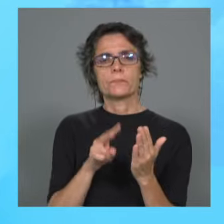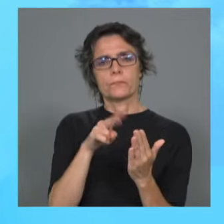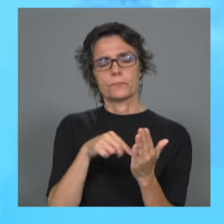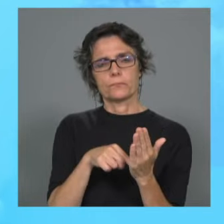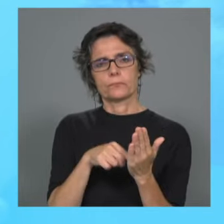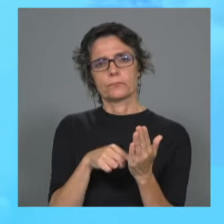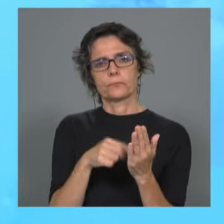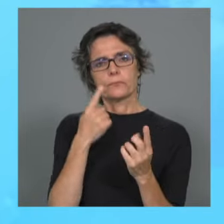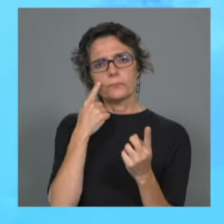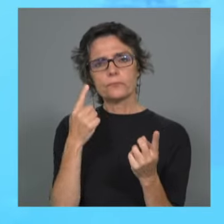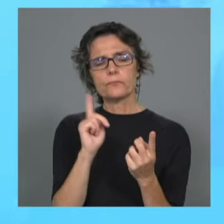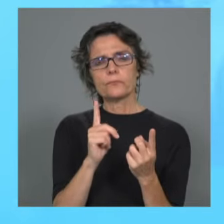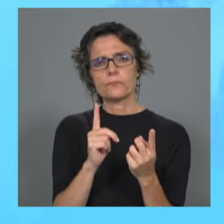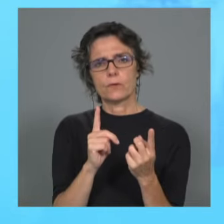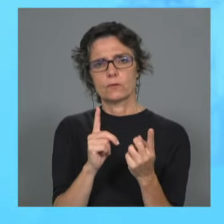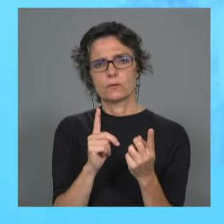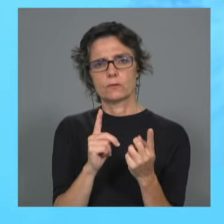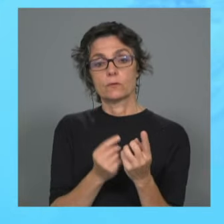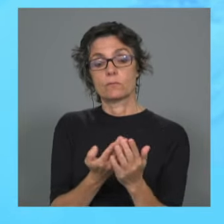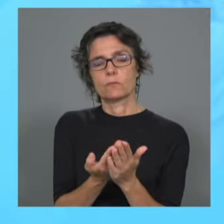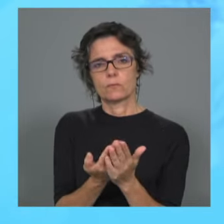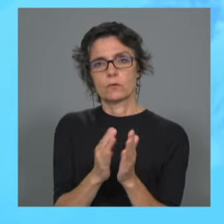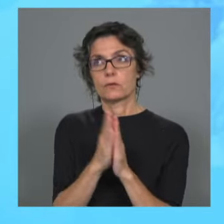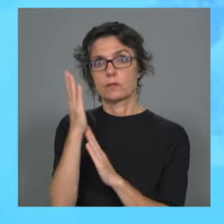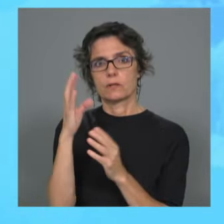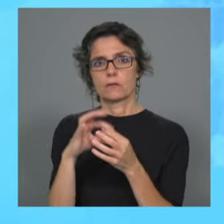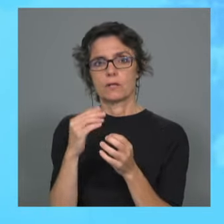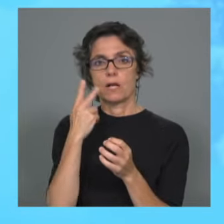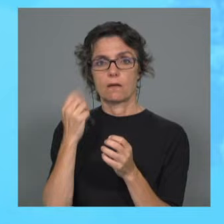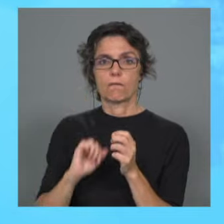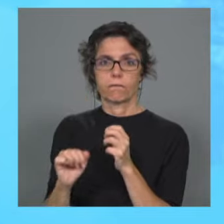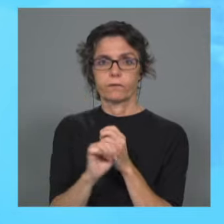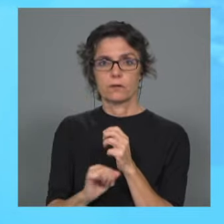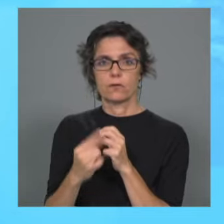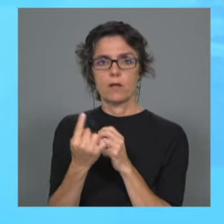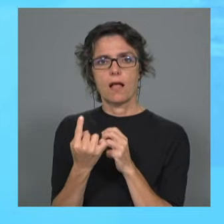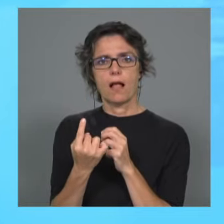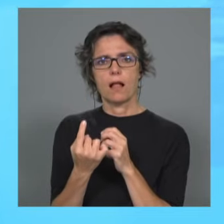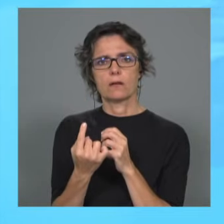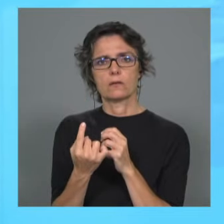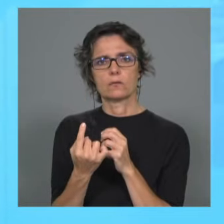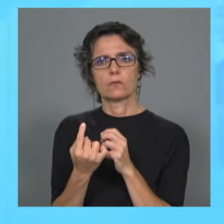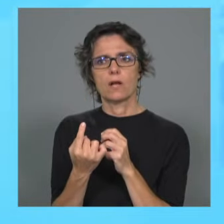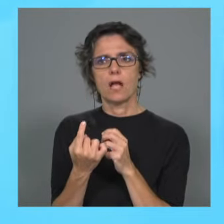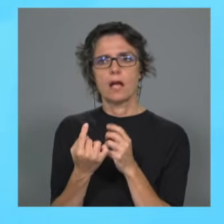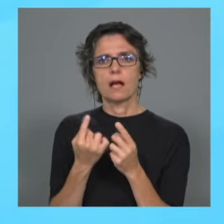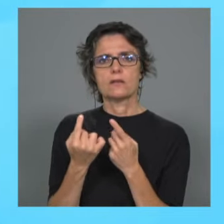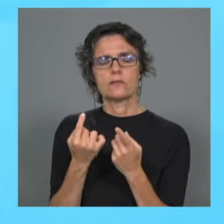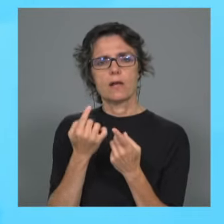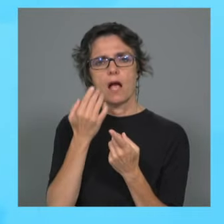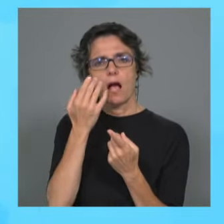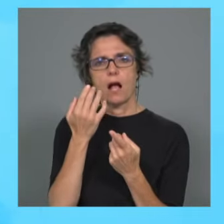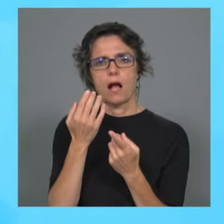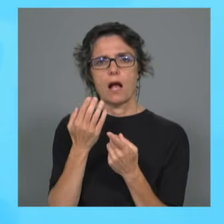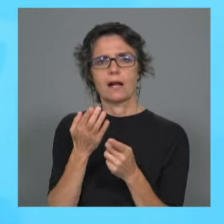apresenta-nos então essa proposta de Deus para a nossa vida. Não é algo que está distante e inacessível, que tenhamos que ir muito